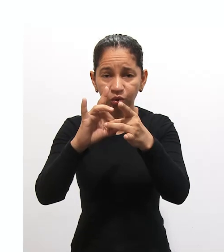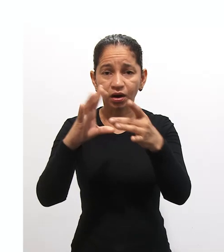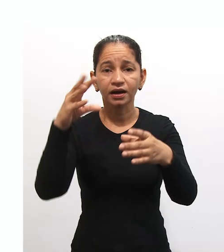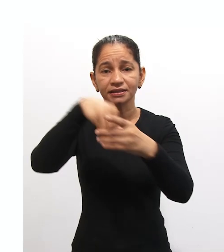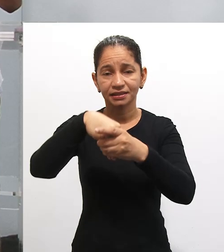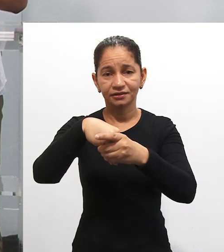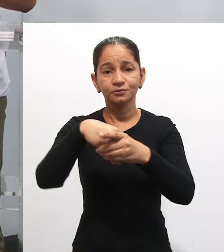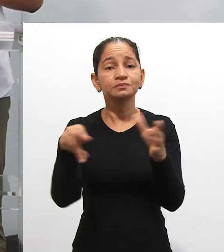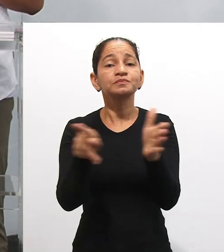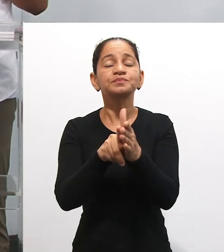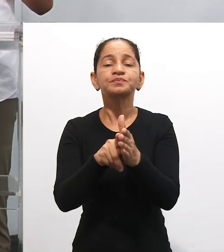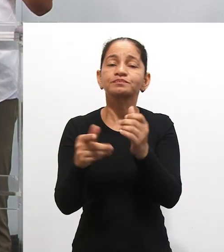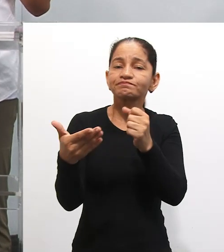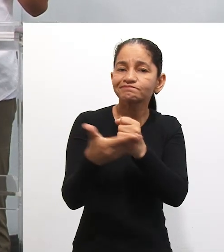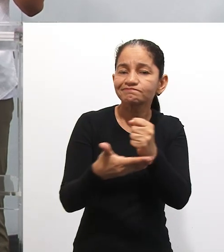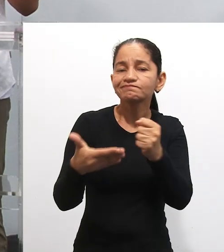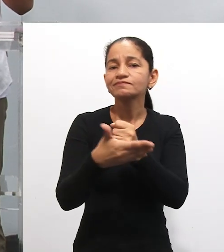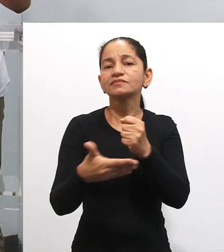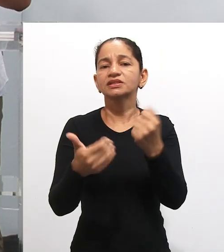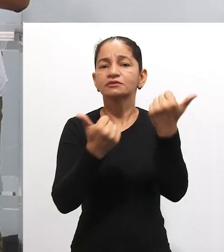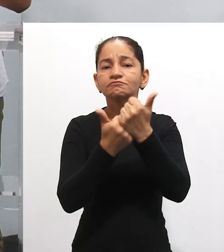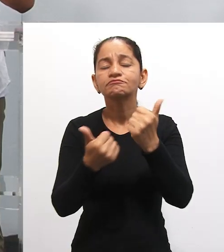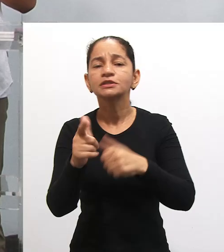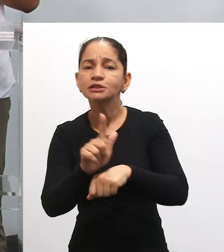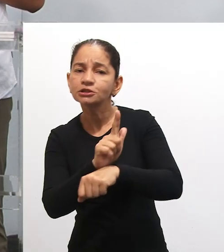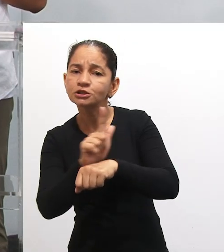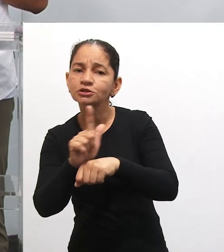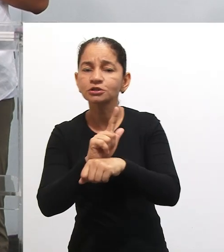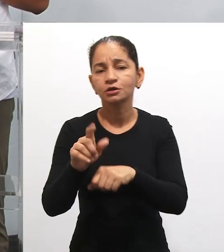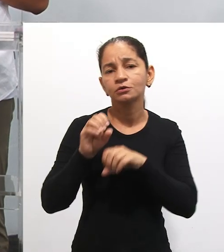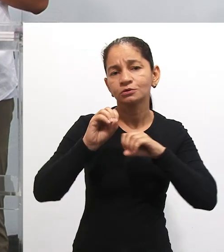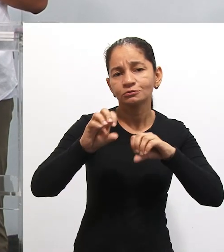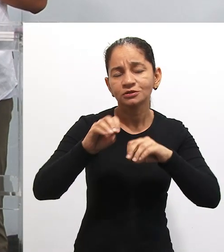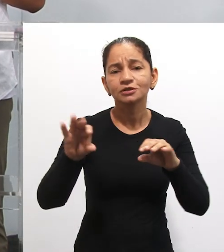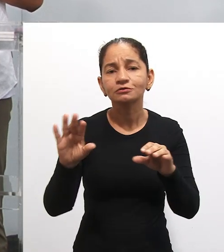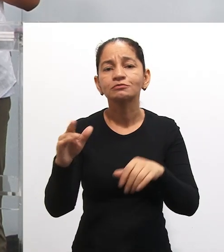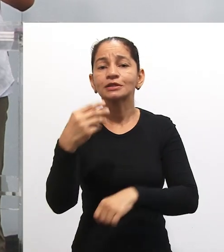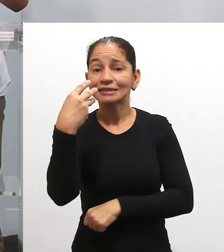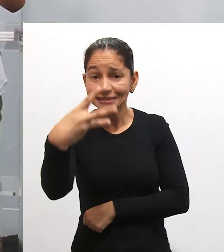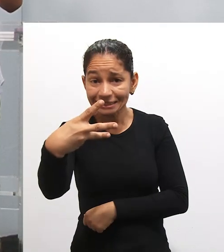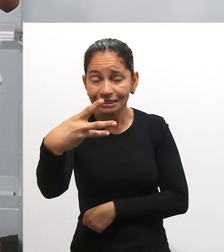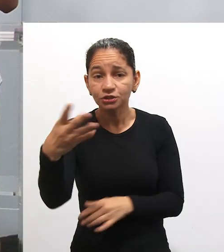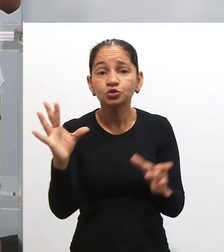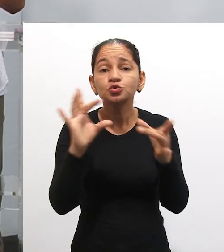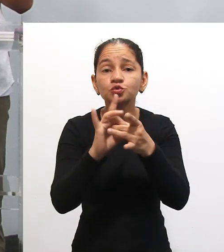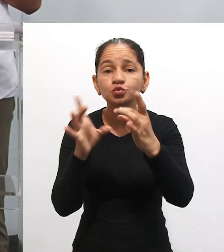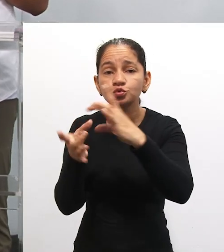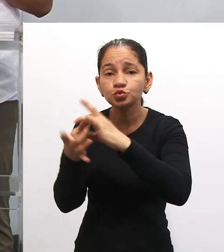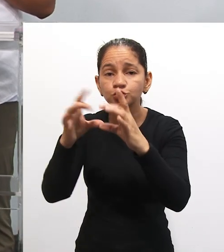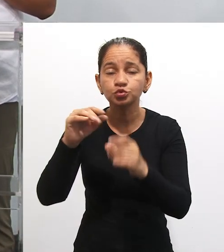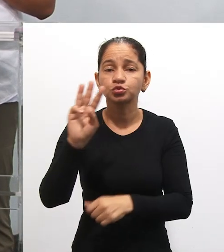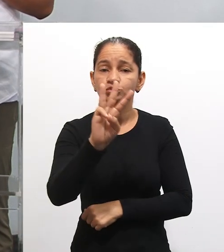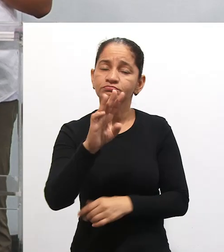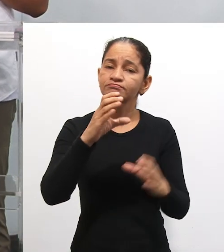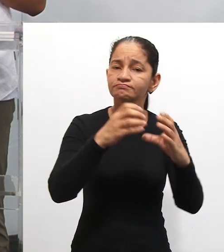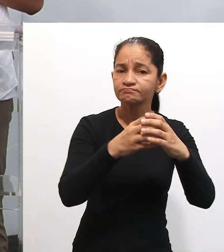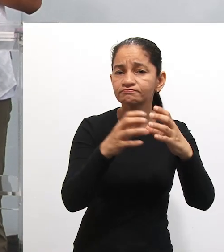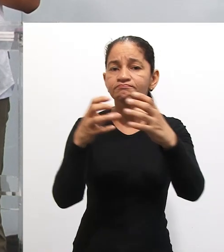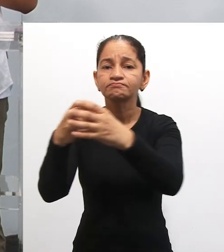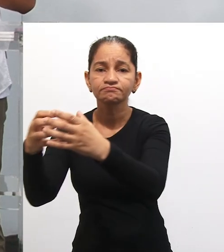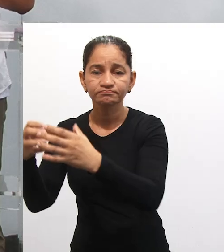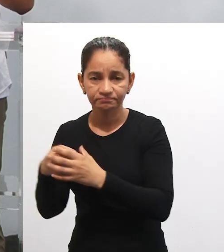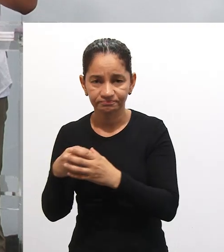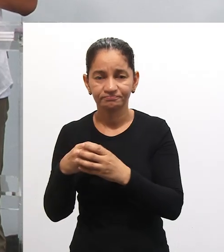tá, são elementos de alicerce de gestão na educação. Quando se trabalham esses 3 elementos junto,